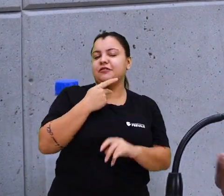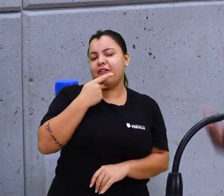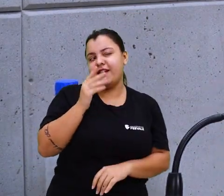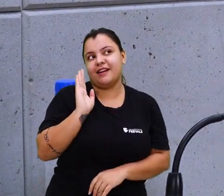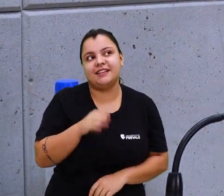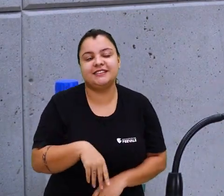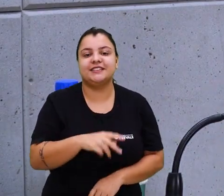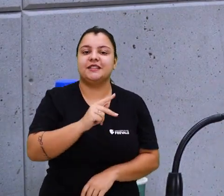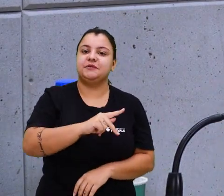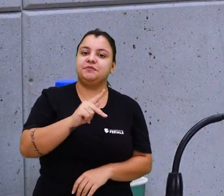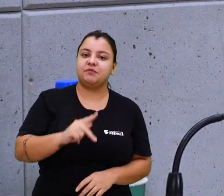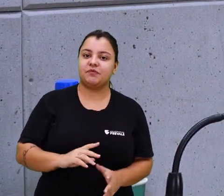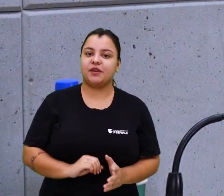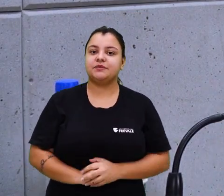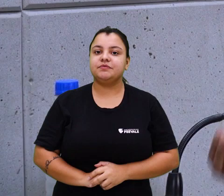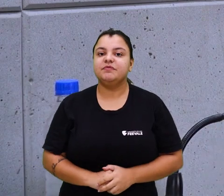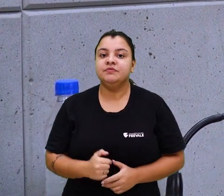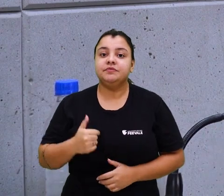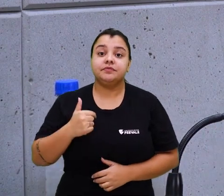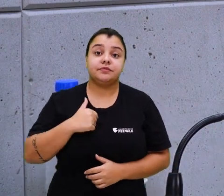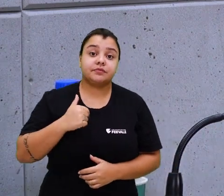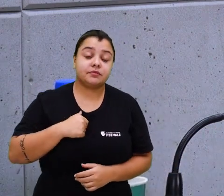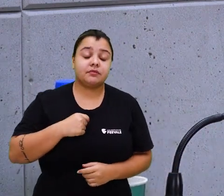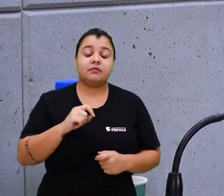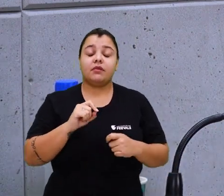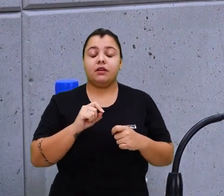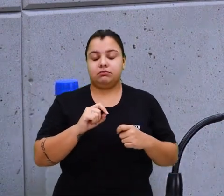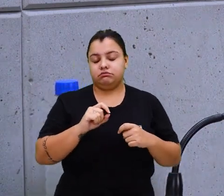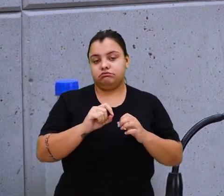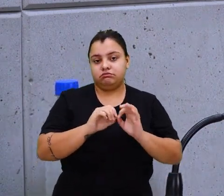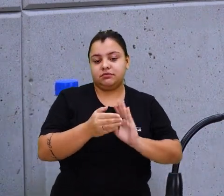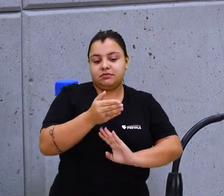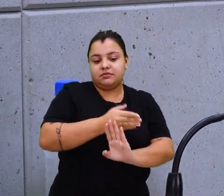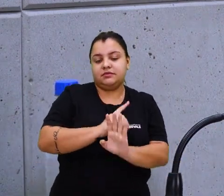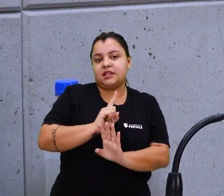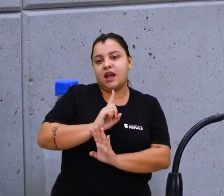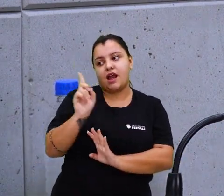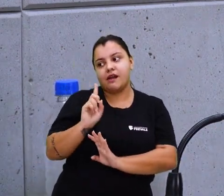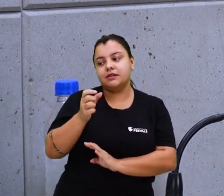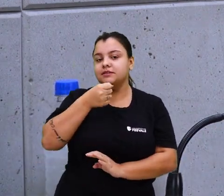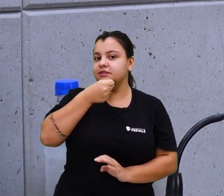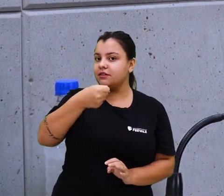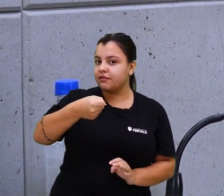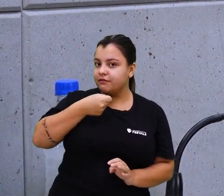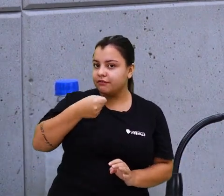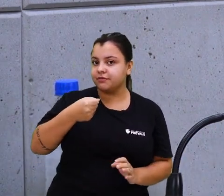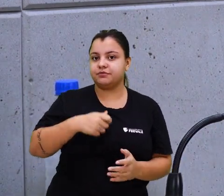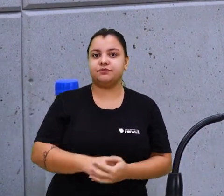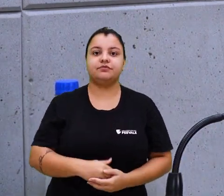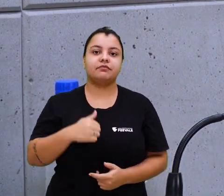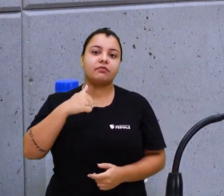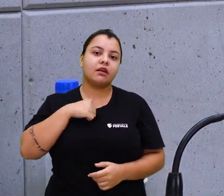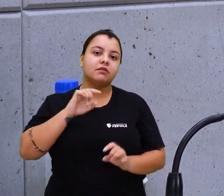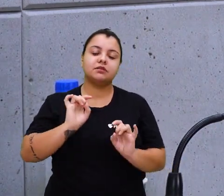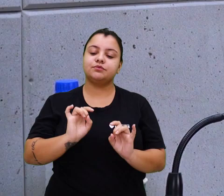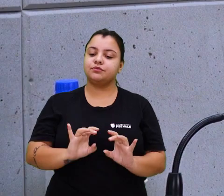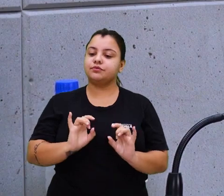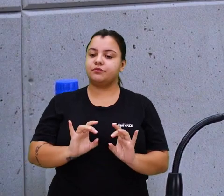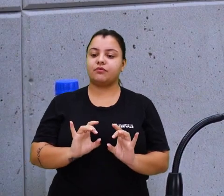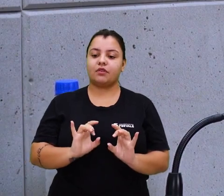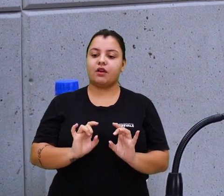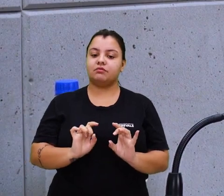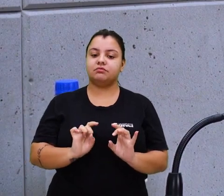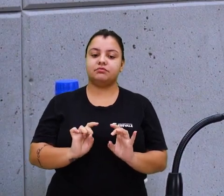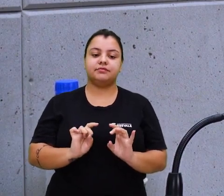Edmilson eu sou a pessoa dos bastidores quem faz todo o trabalho é eles realmente assim eu sou a que Mas tu teve a